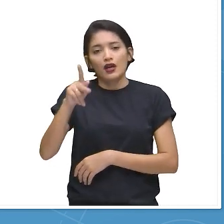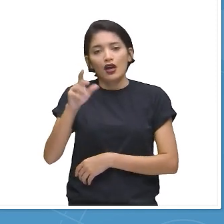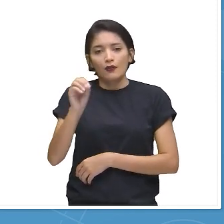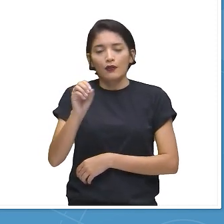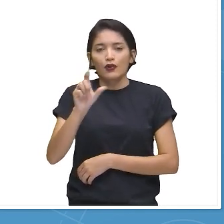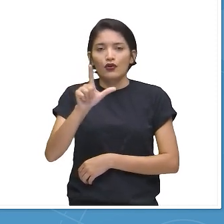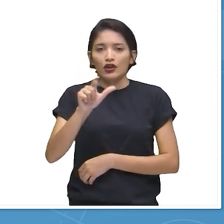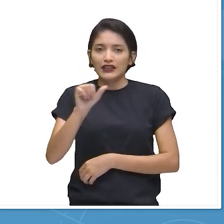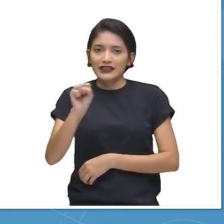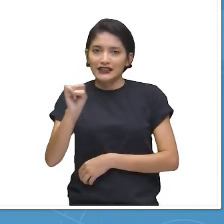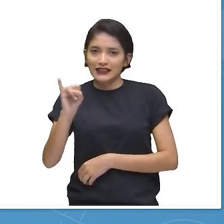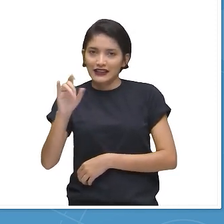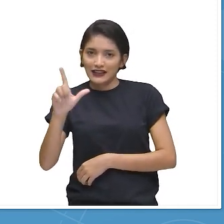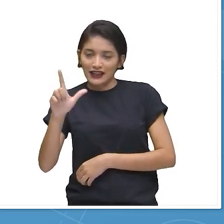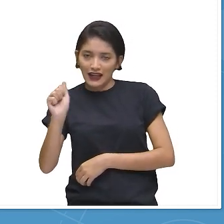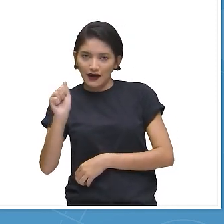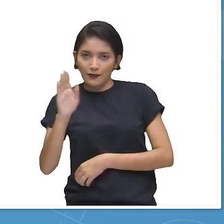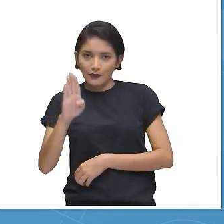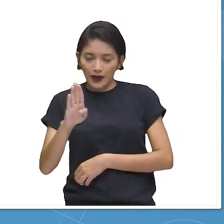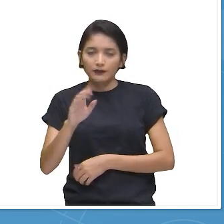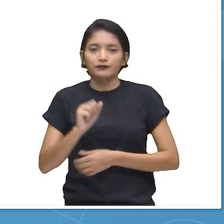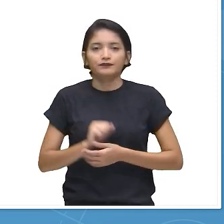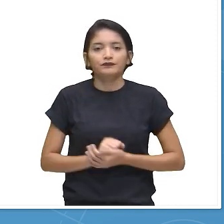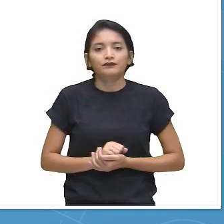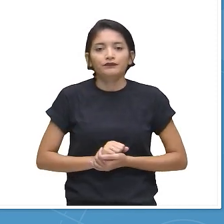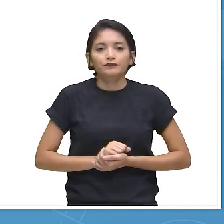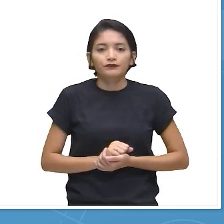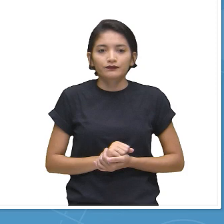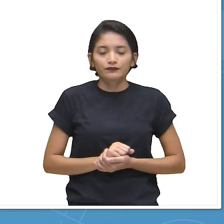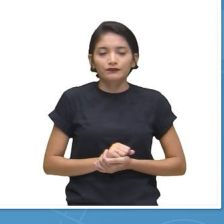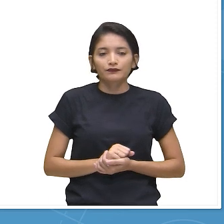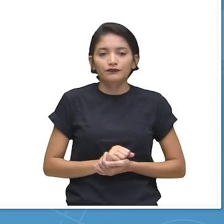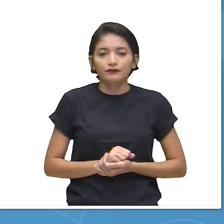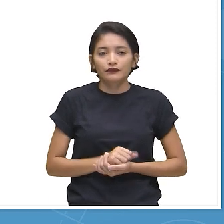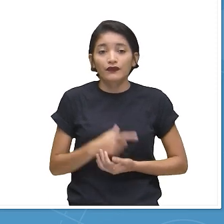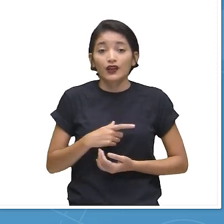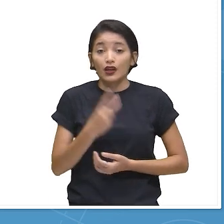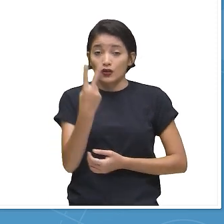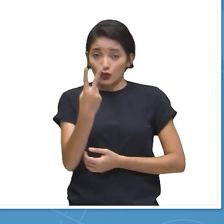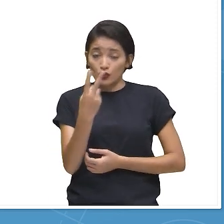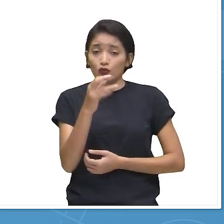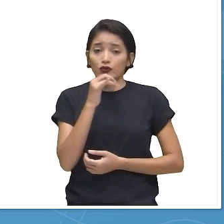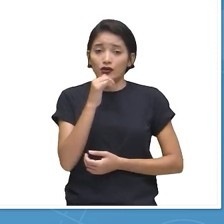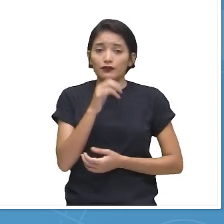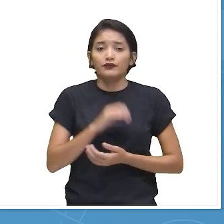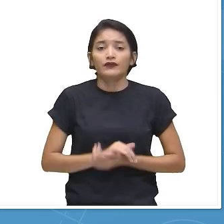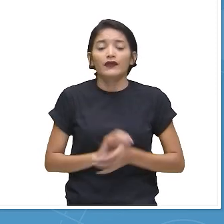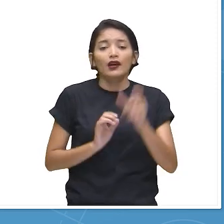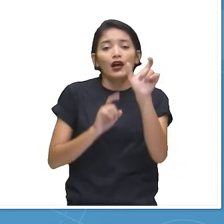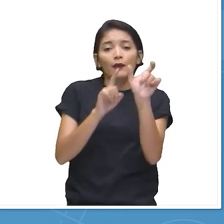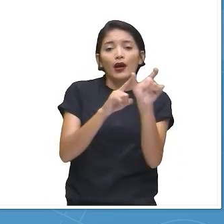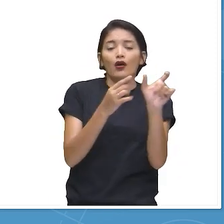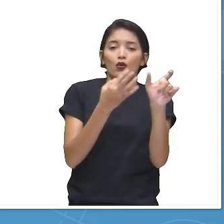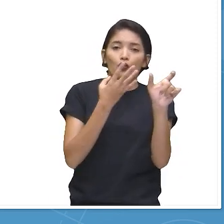polissílaba. Observem aqui 2 exemplos que nós temos. A palavra colorida.